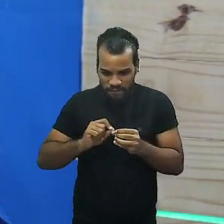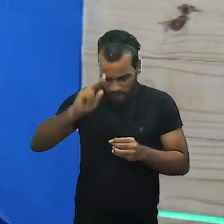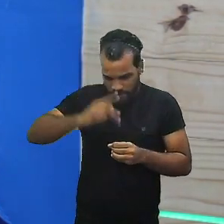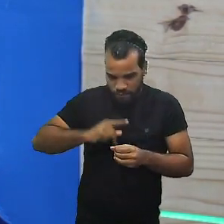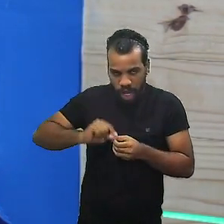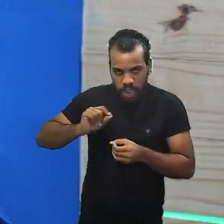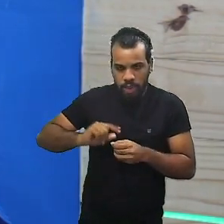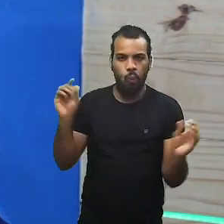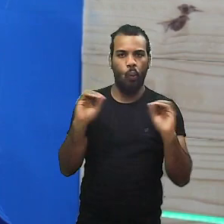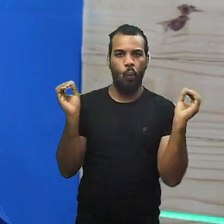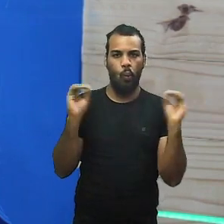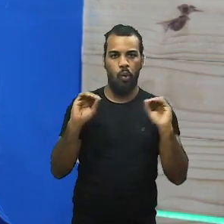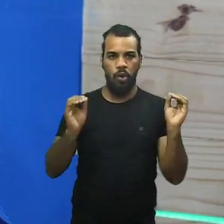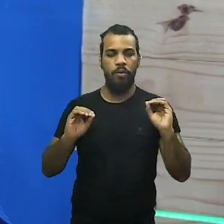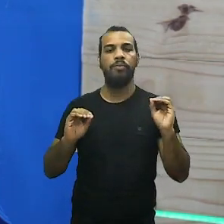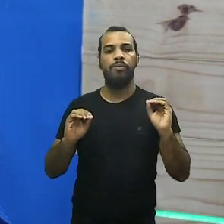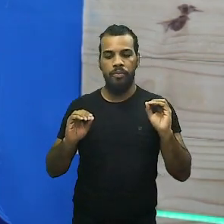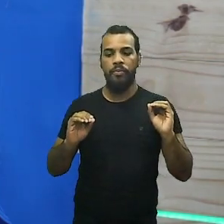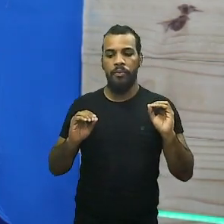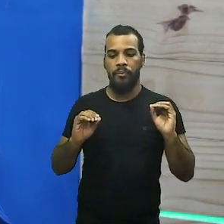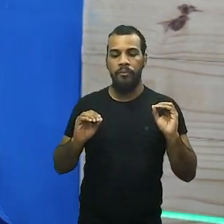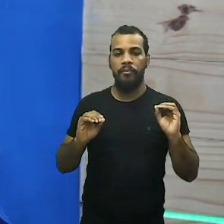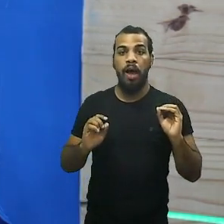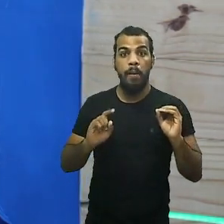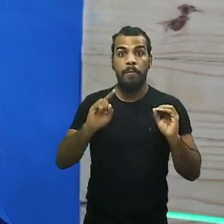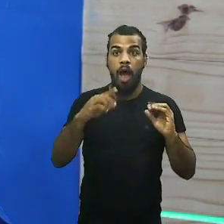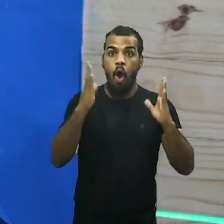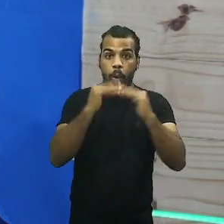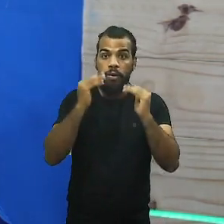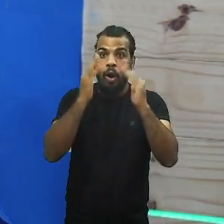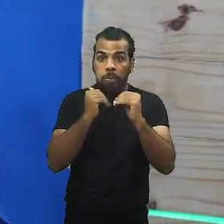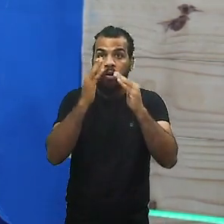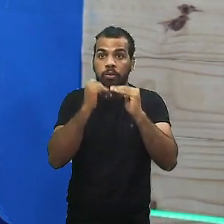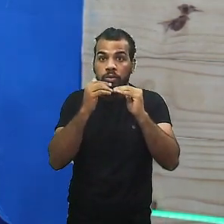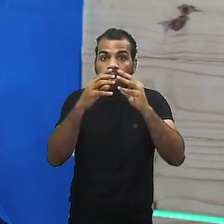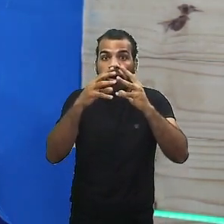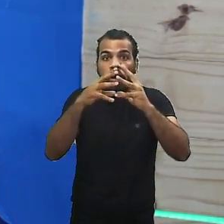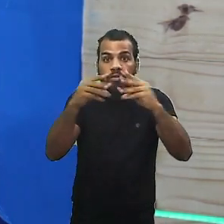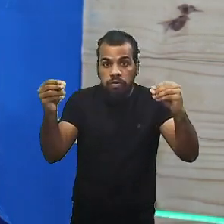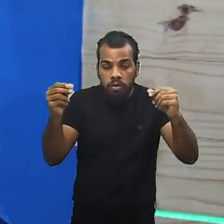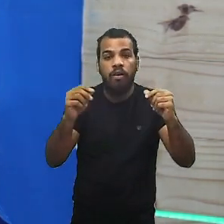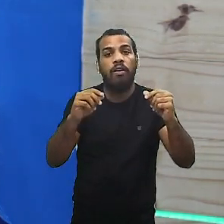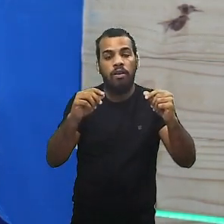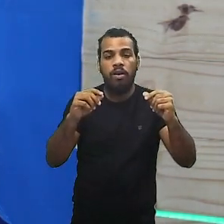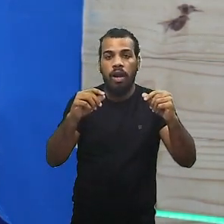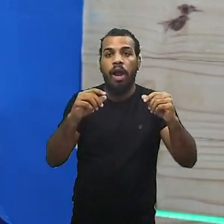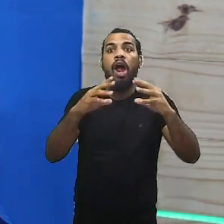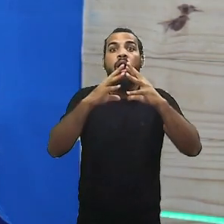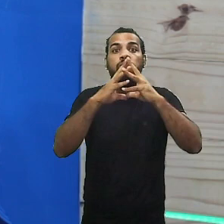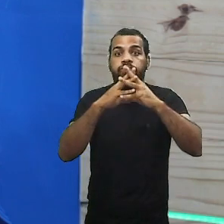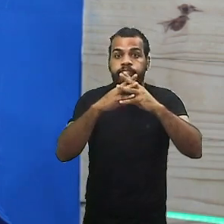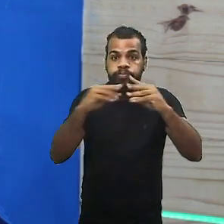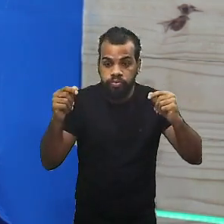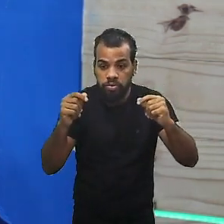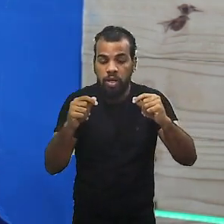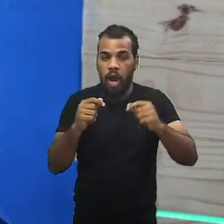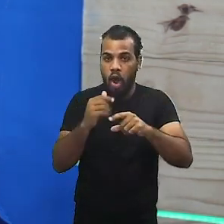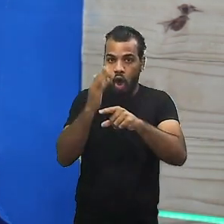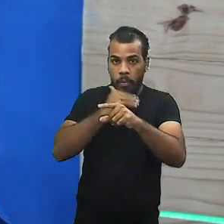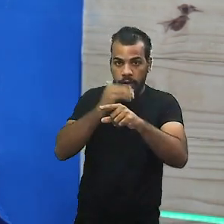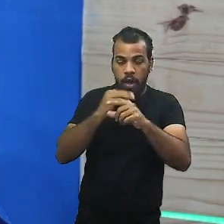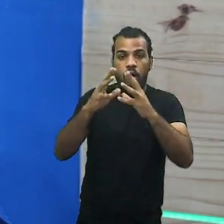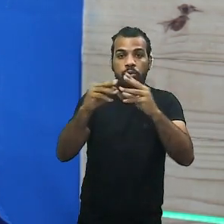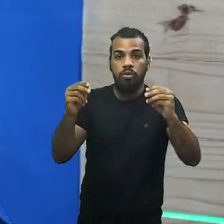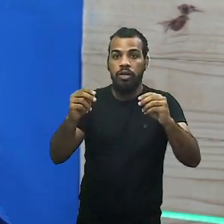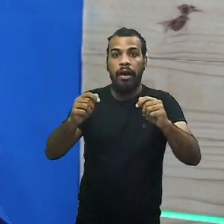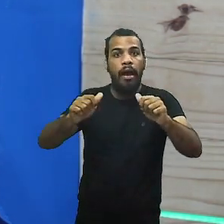concordam comigo que chega uma hora que essa comida vai faltar. E essa hora chegou. Teve um momento que essa comida ela começou a